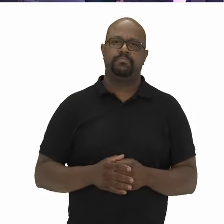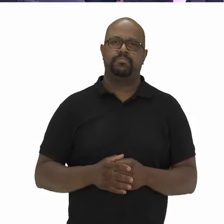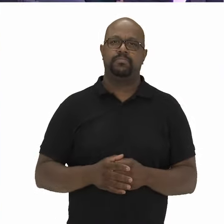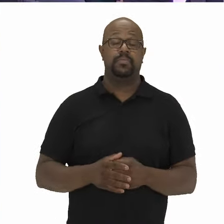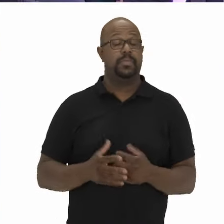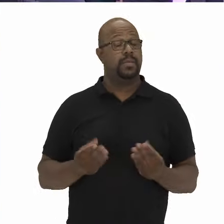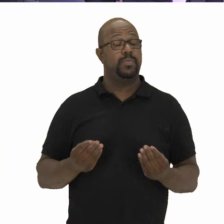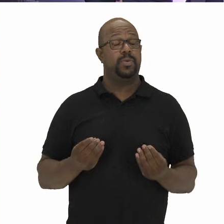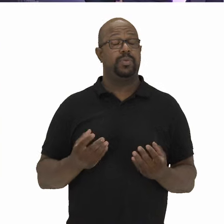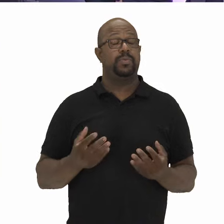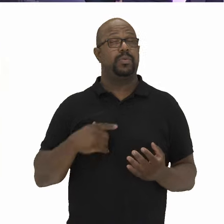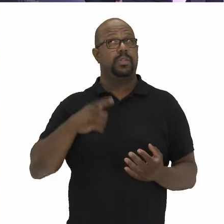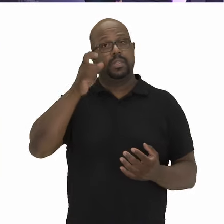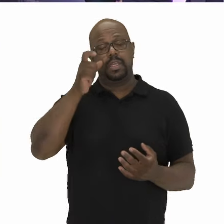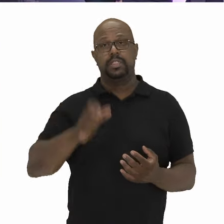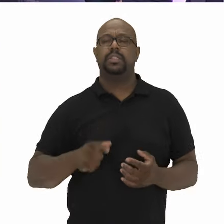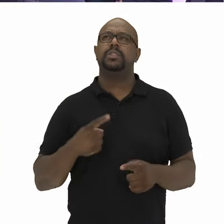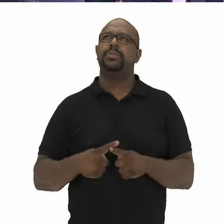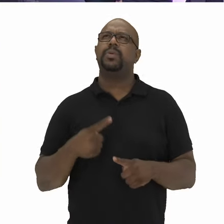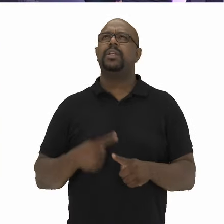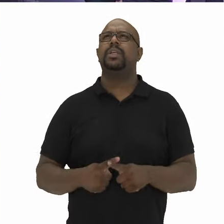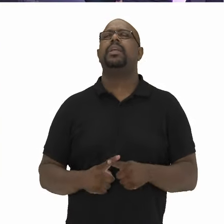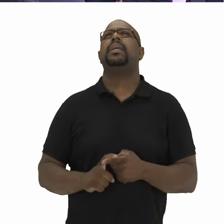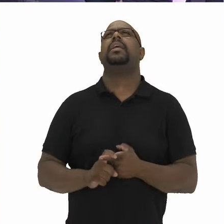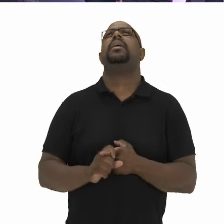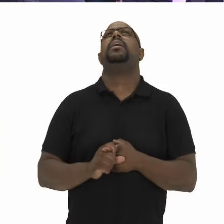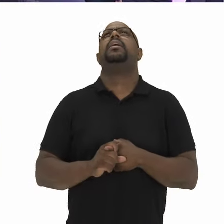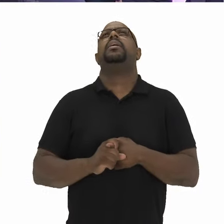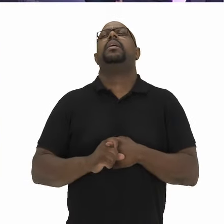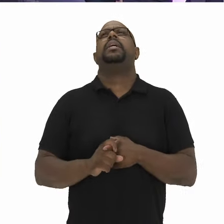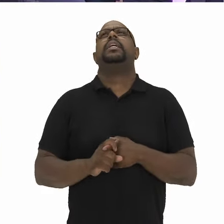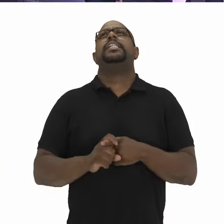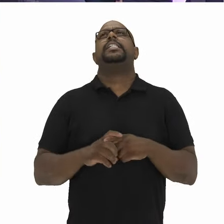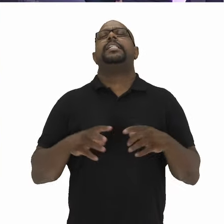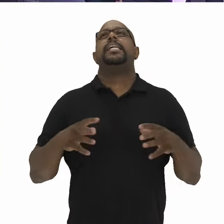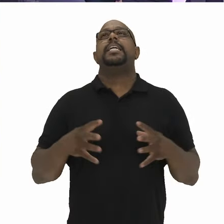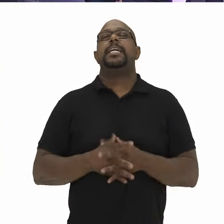cre e é muito interessante porque